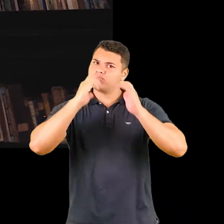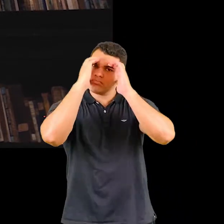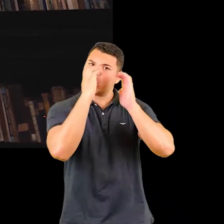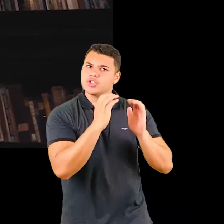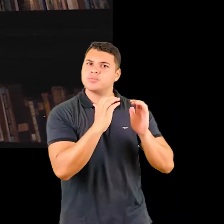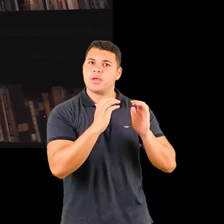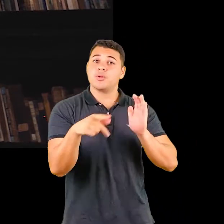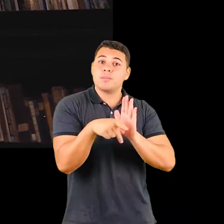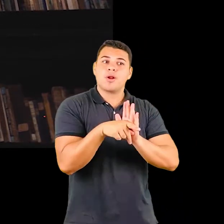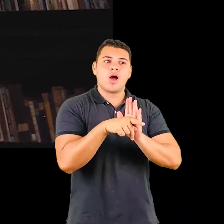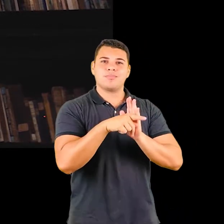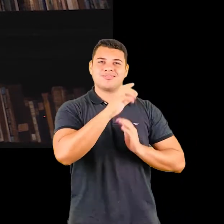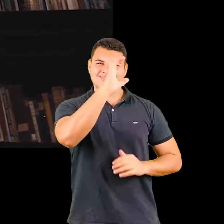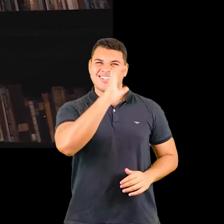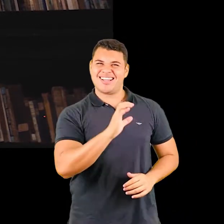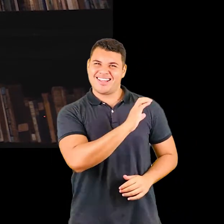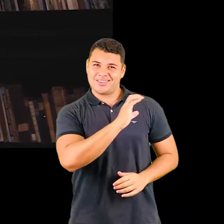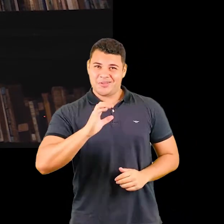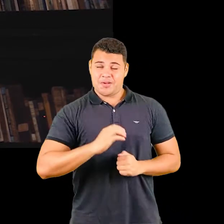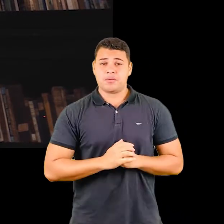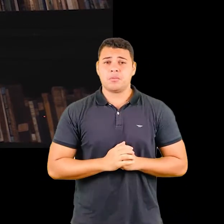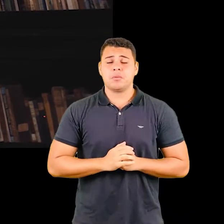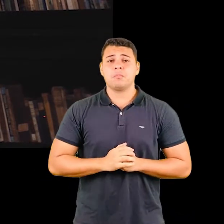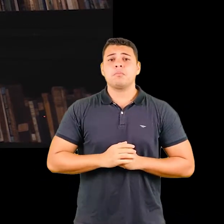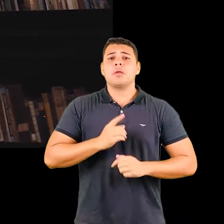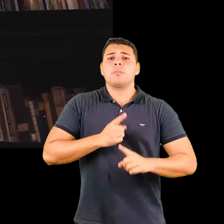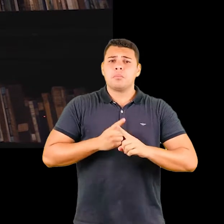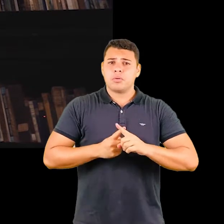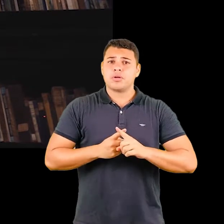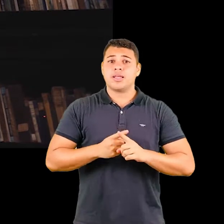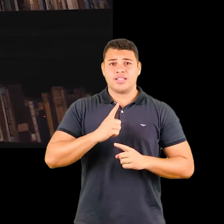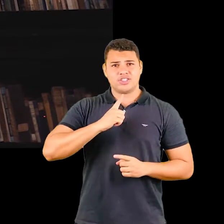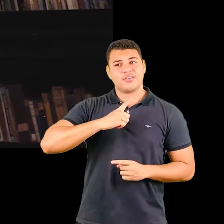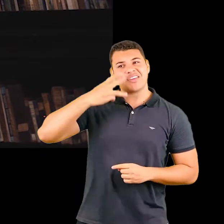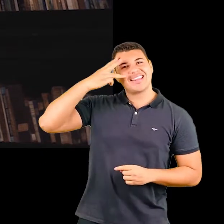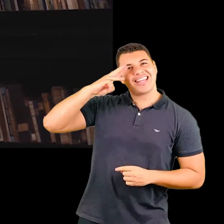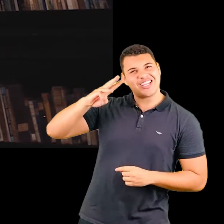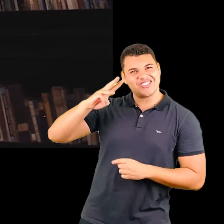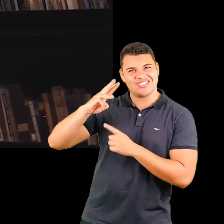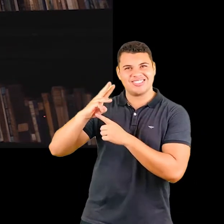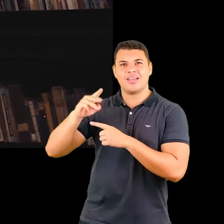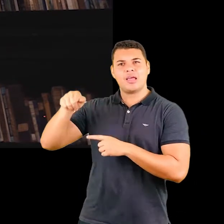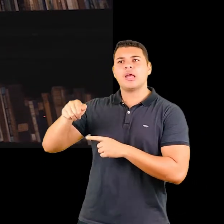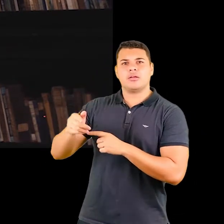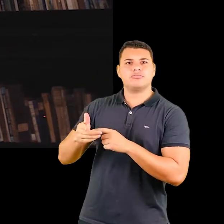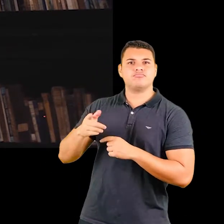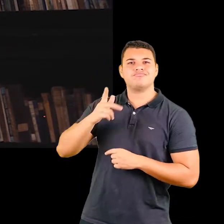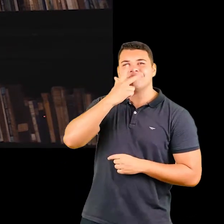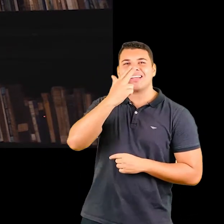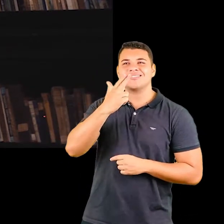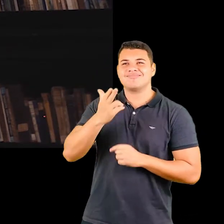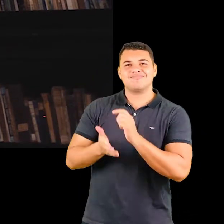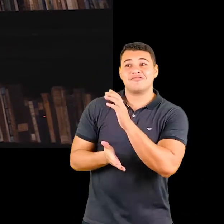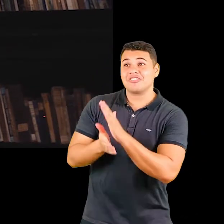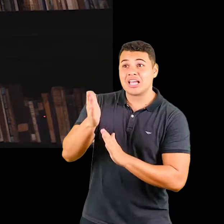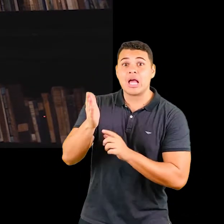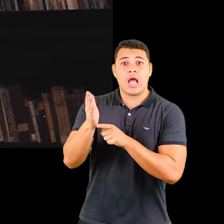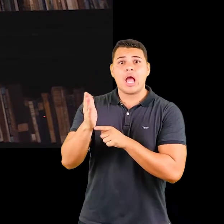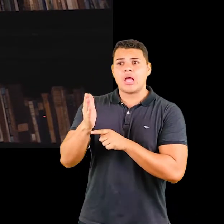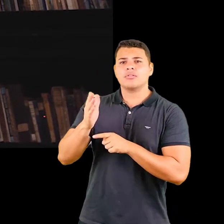espiritualidade católica. porque os três dias que eles saíam, eles tinham,